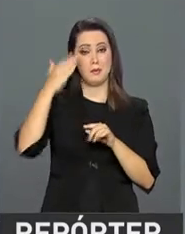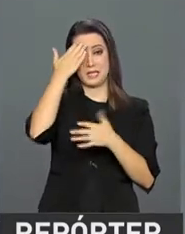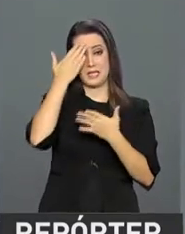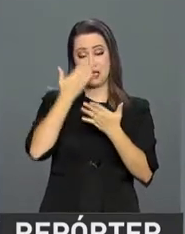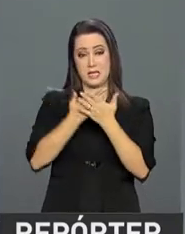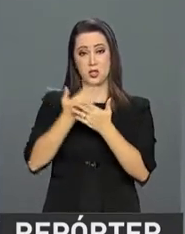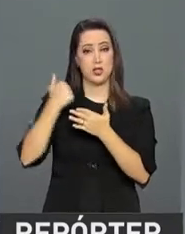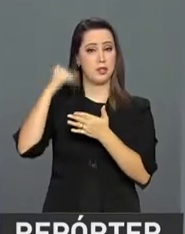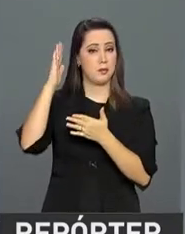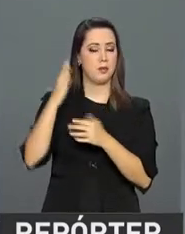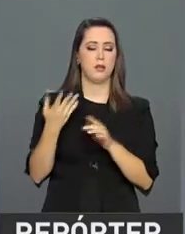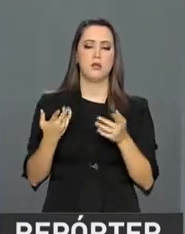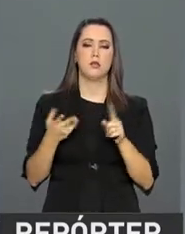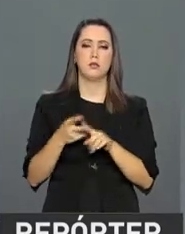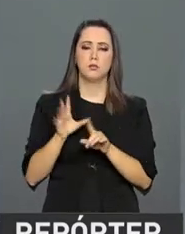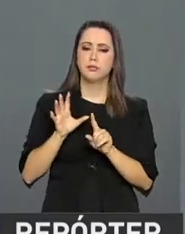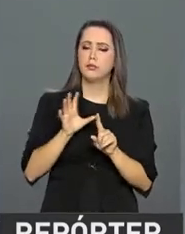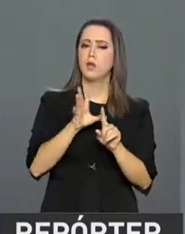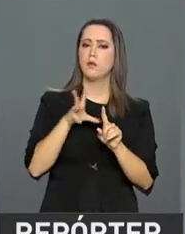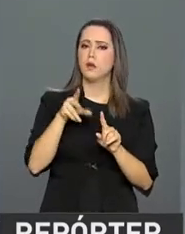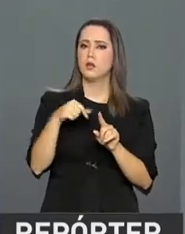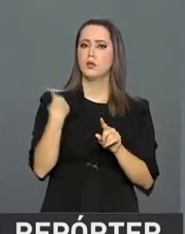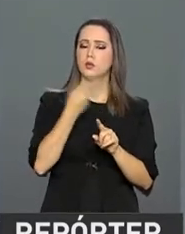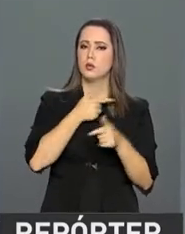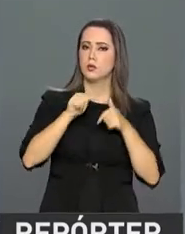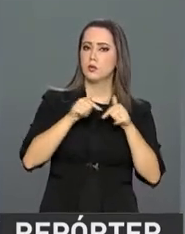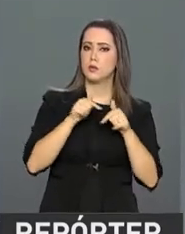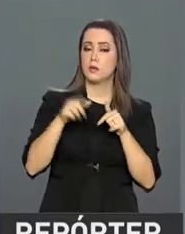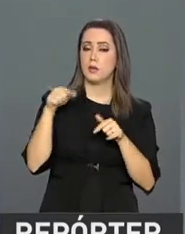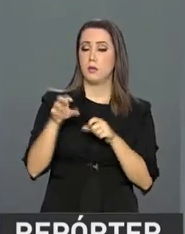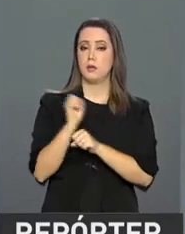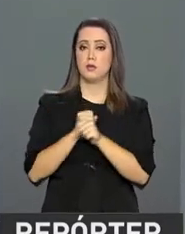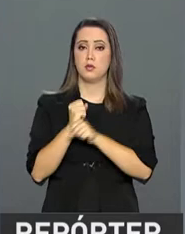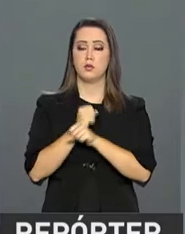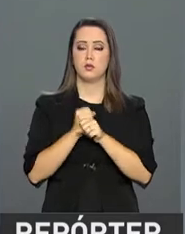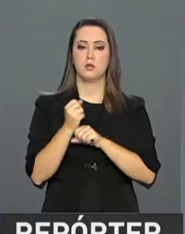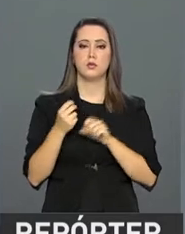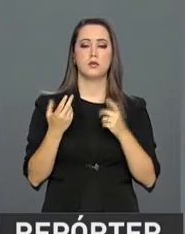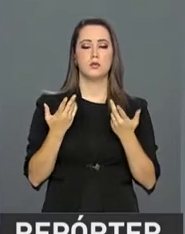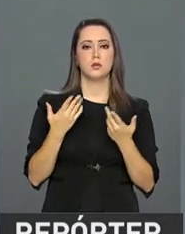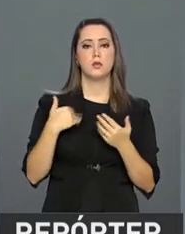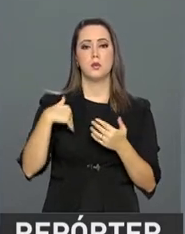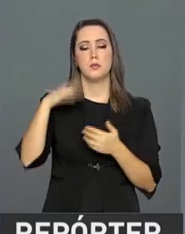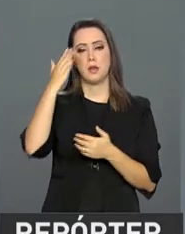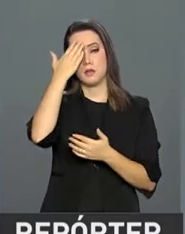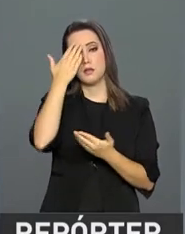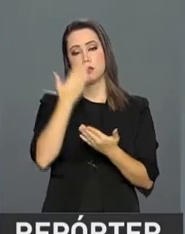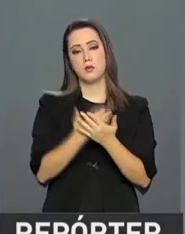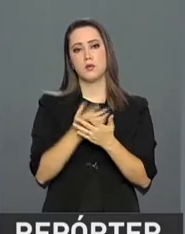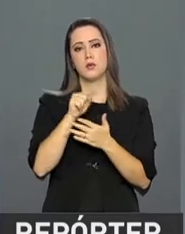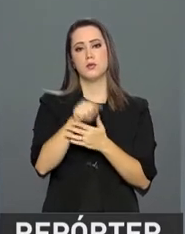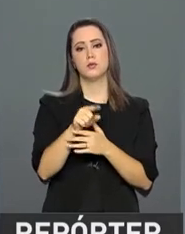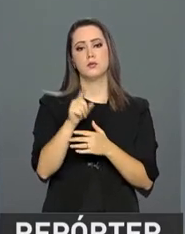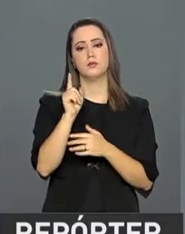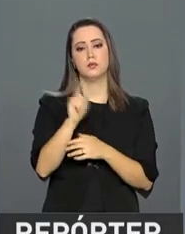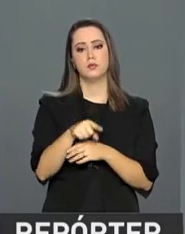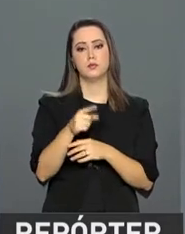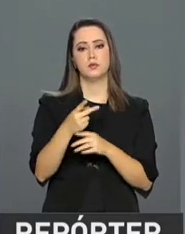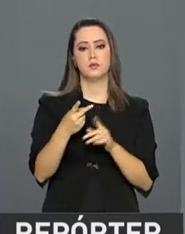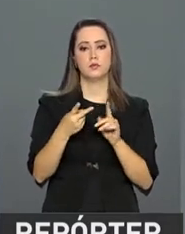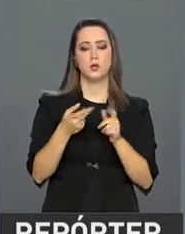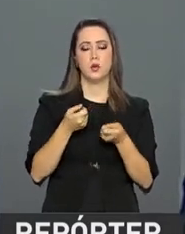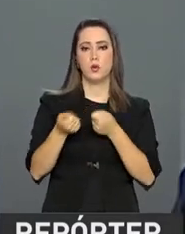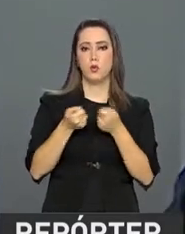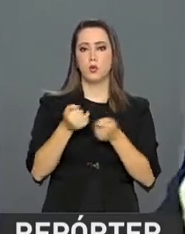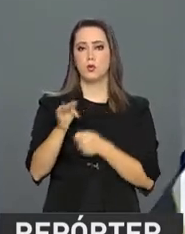e também influenciou toda a trajetória este ano um aumento da confiança produto primeiro do